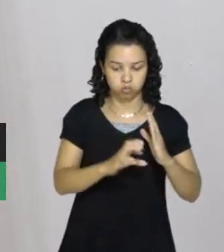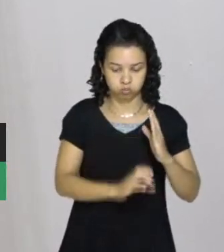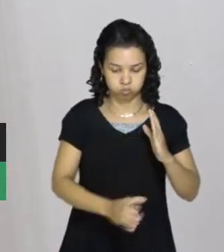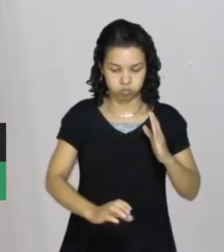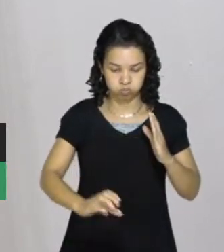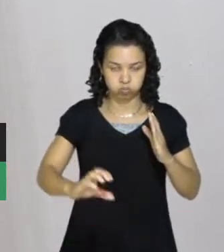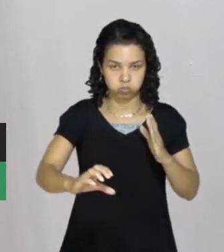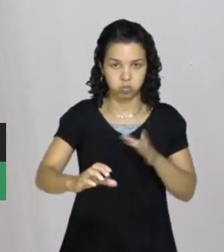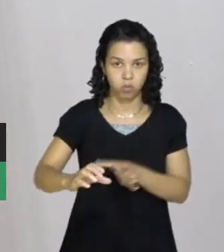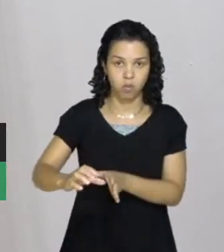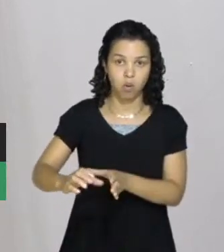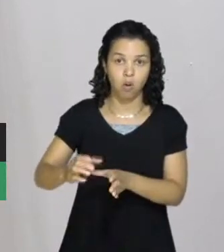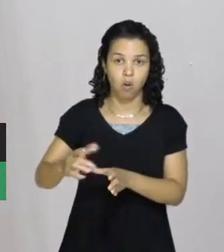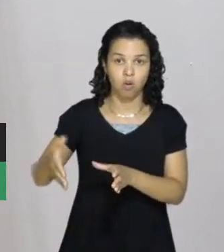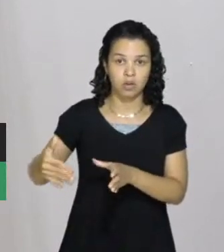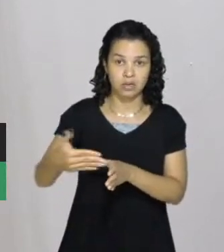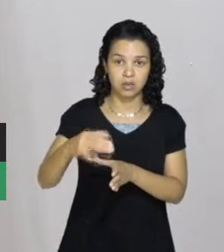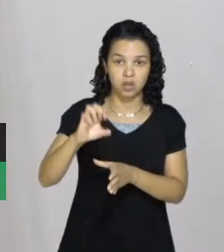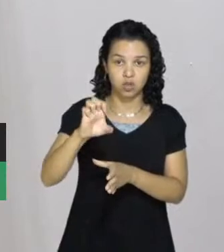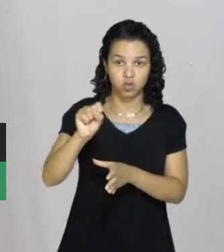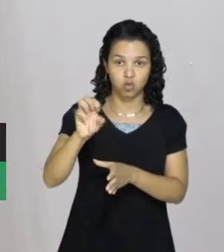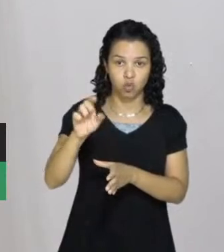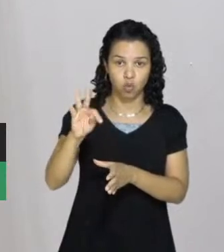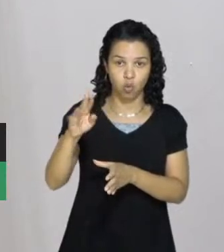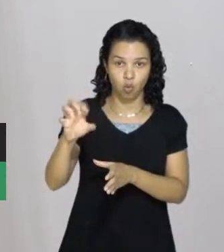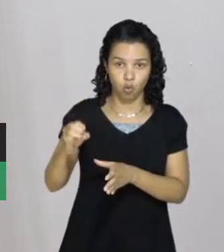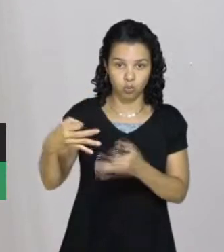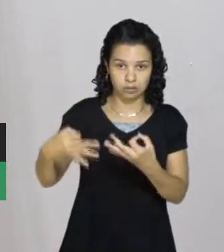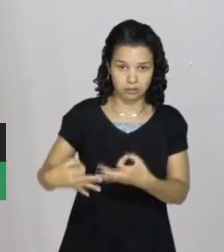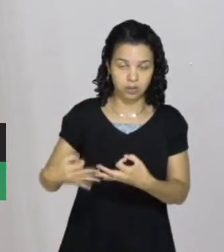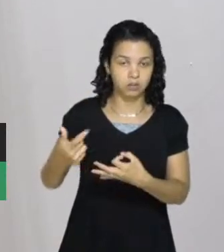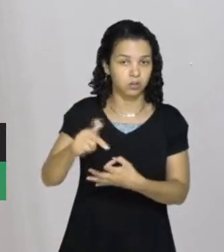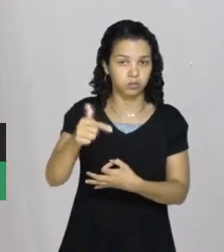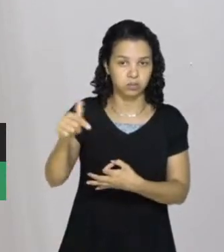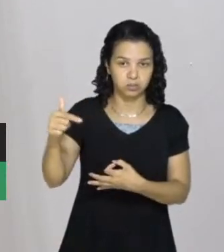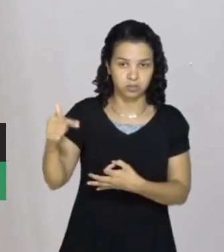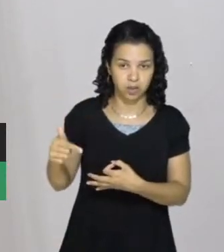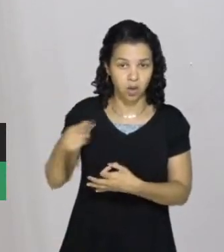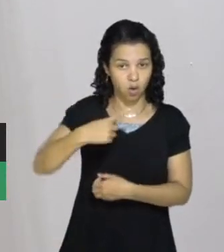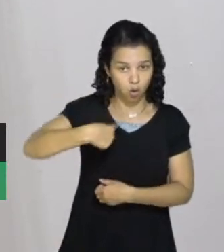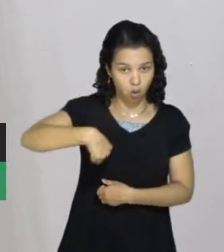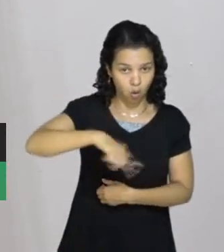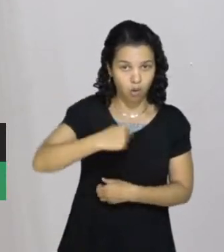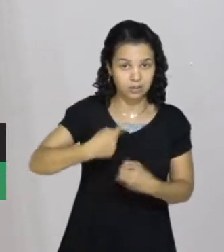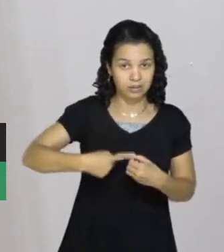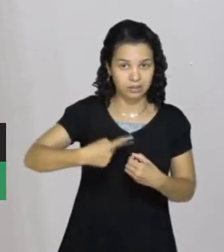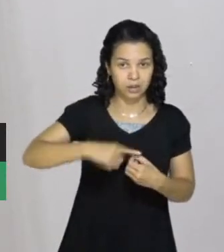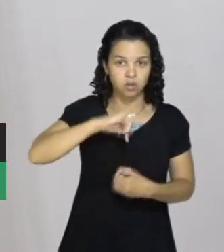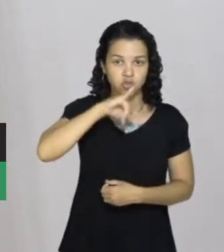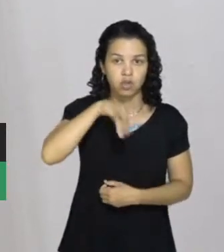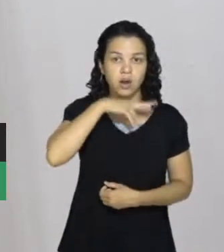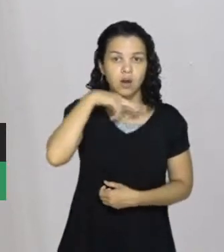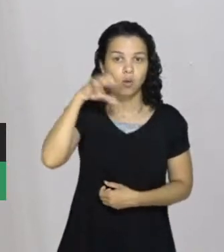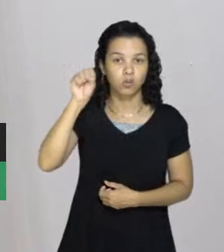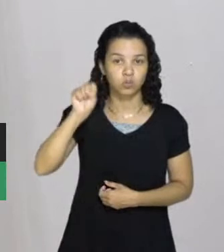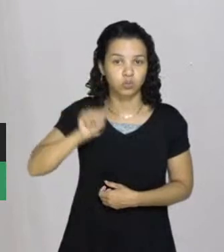é muito grave. nós em Jaraguá do Sul onde que eu fui prefeito